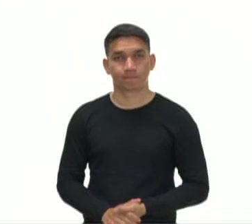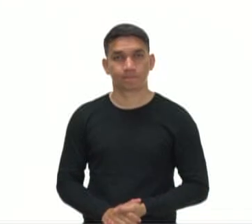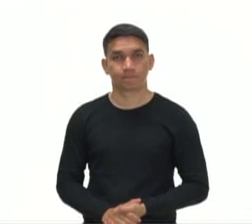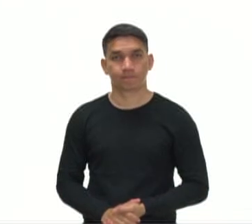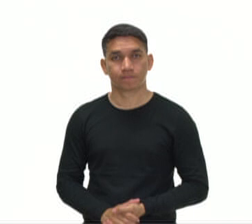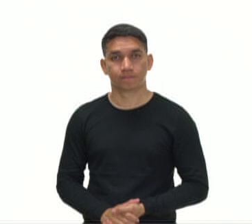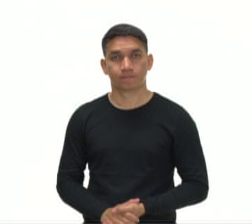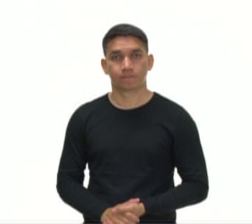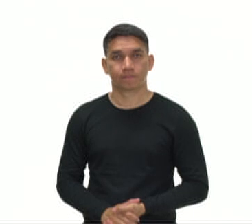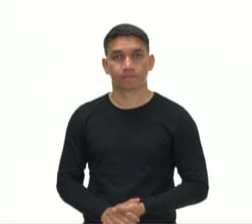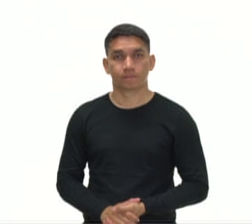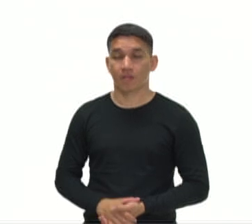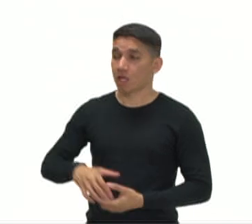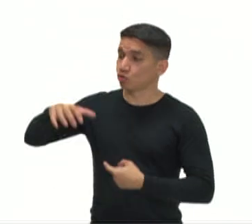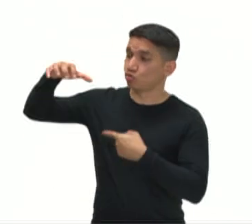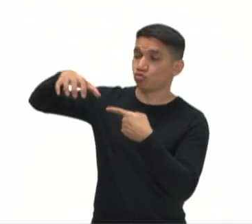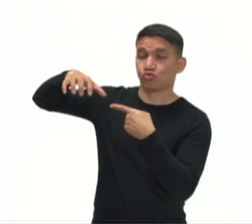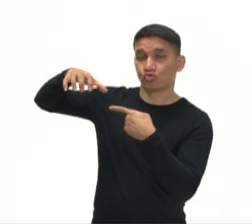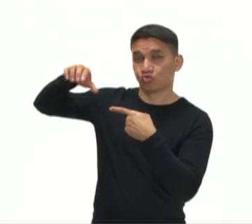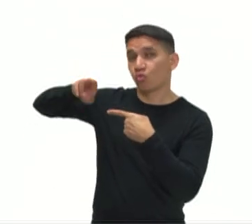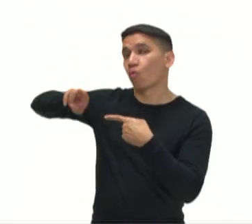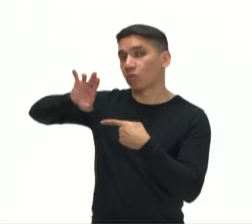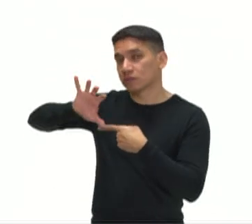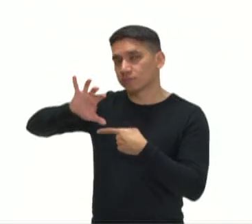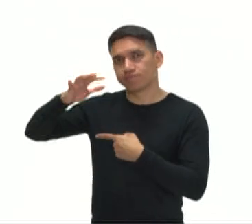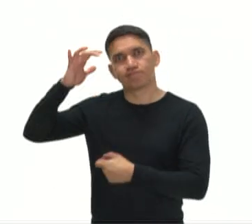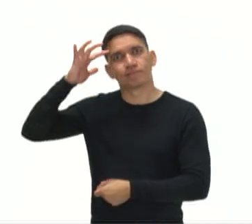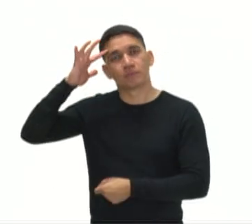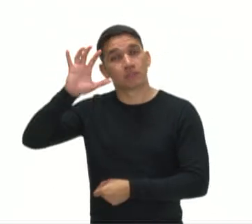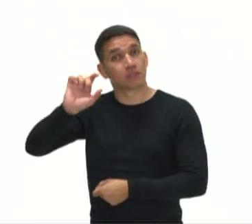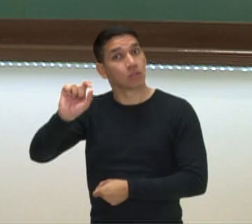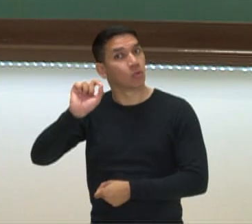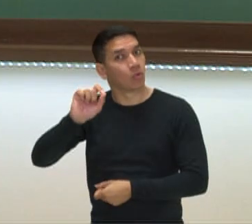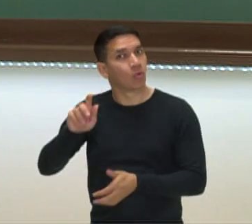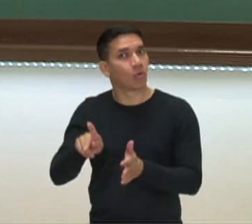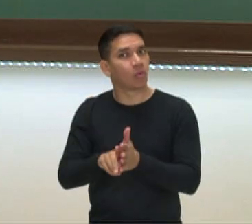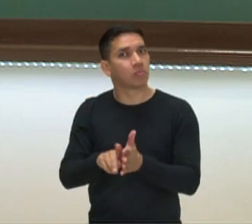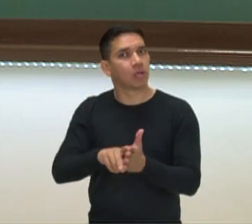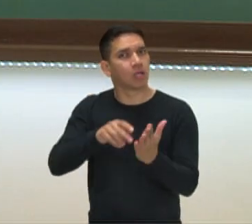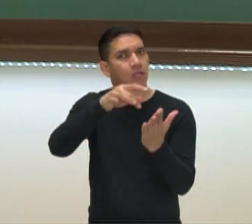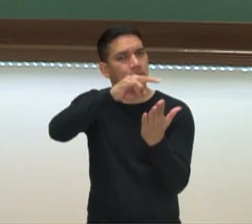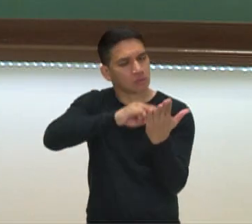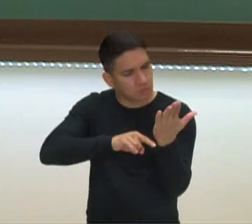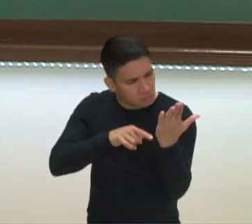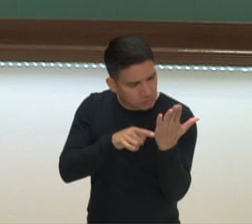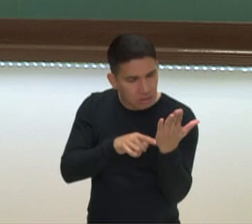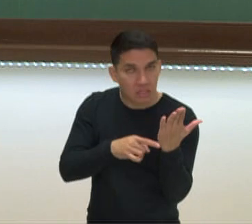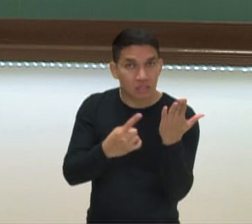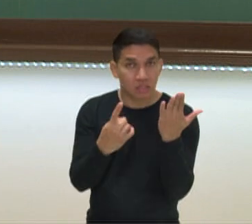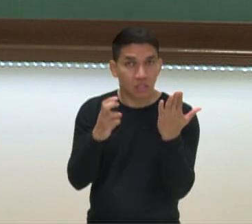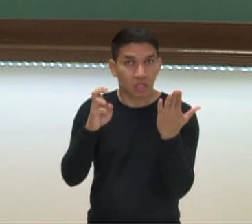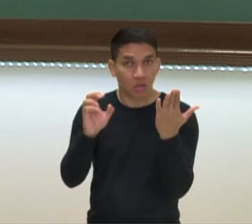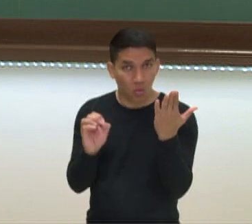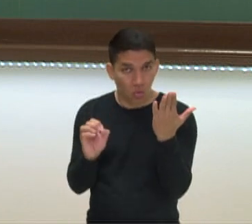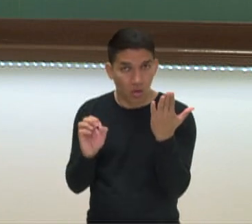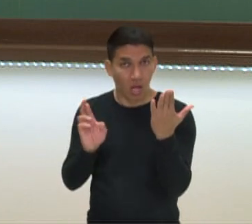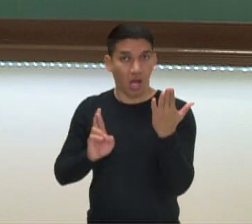30,94 desse chuveiro. Pensa bem, numa conta aí de R$150, você está pagando